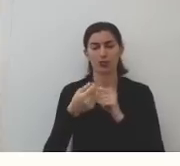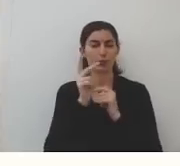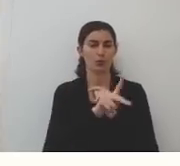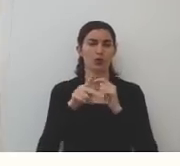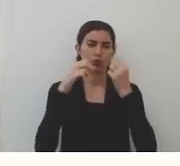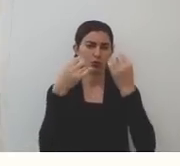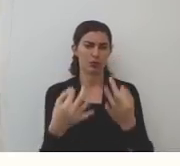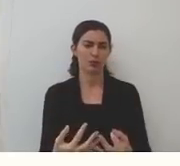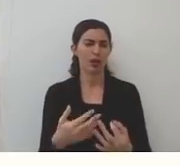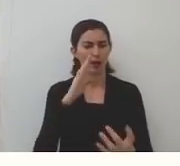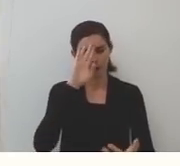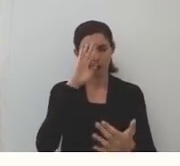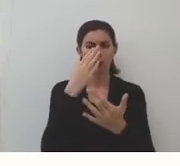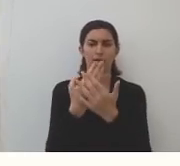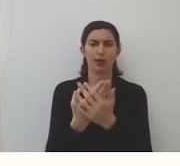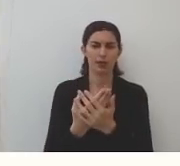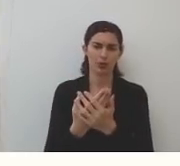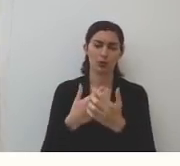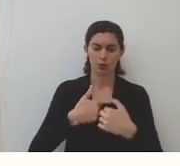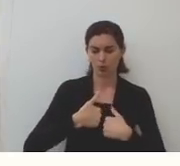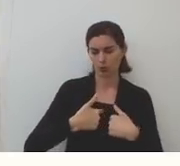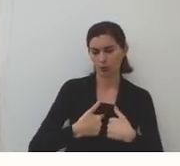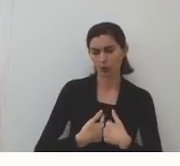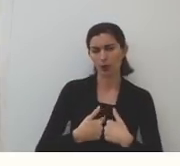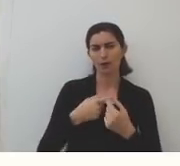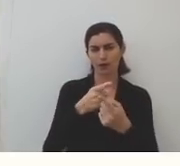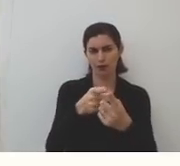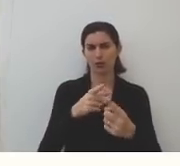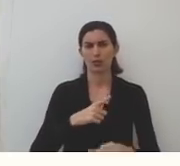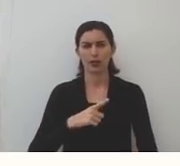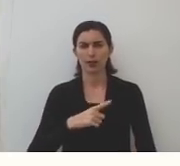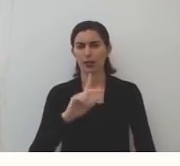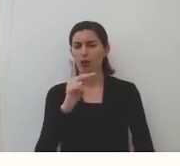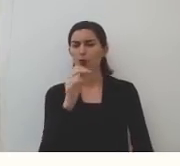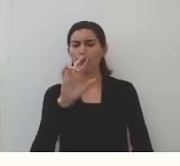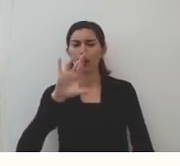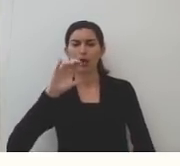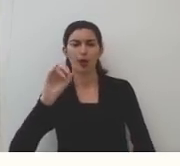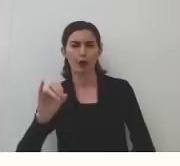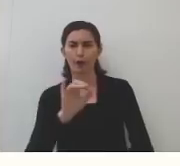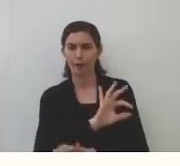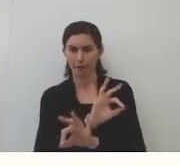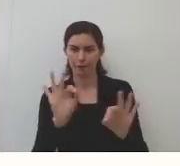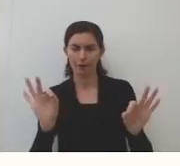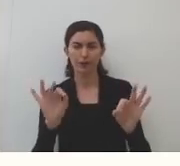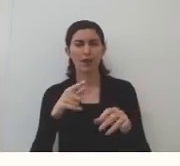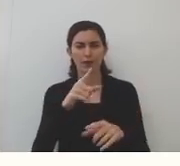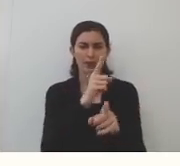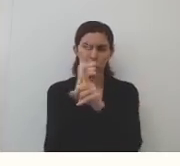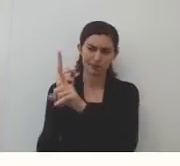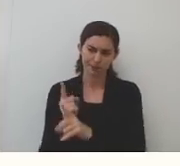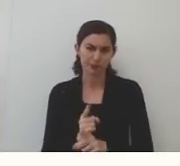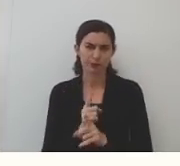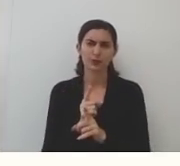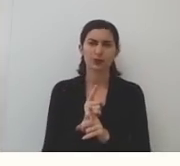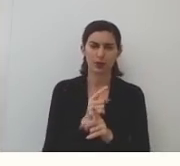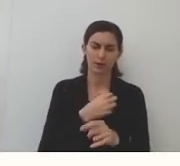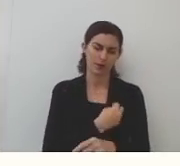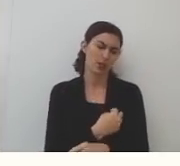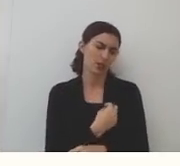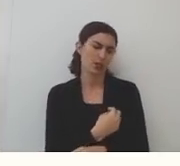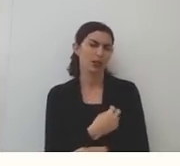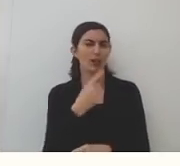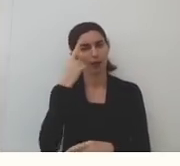professor diz: acredito que, assim como eu, você tenha um herói favorito. Talvez você se identifique com um cenário de